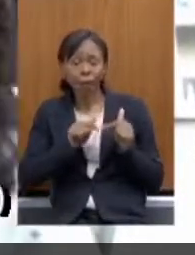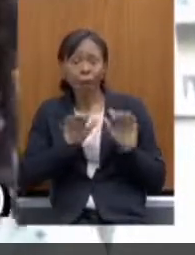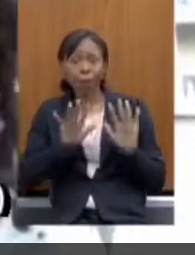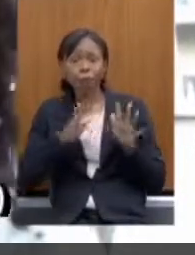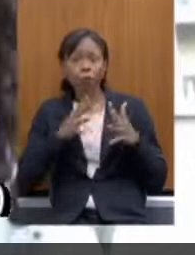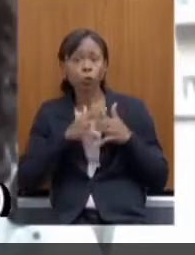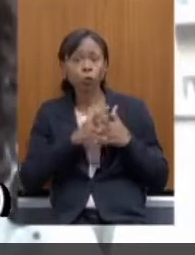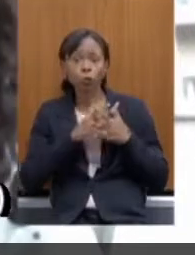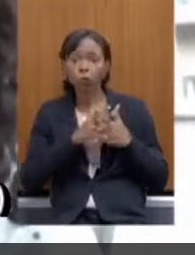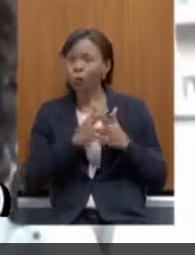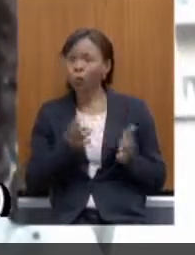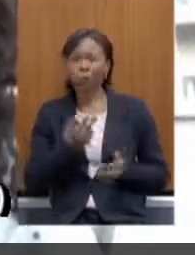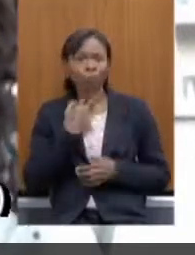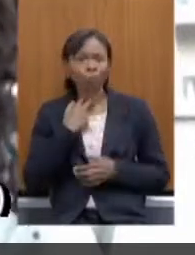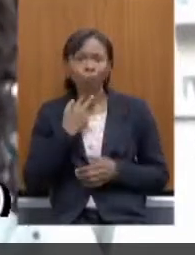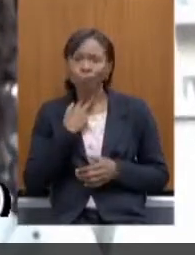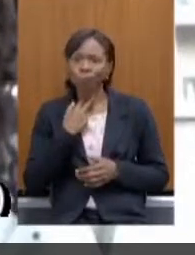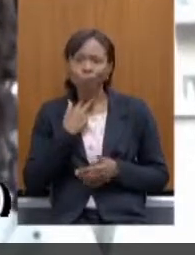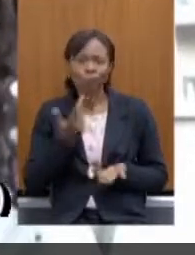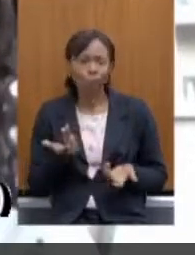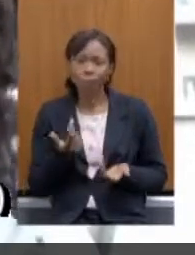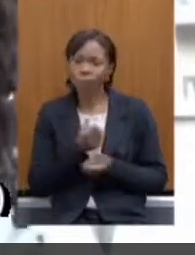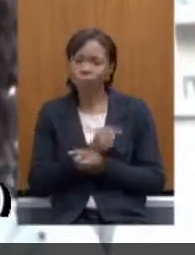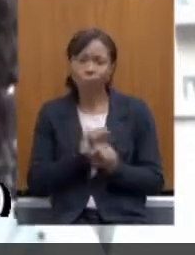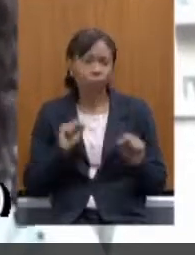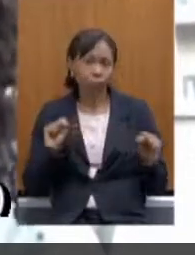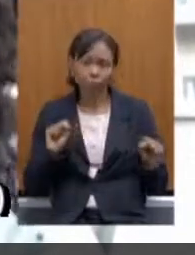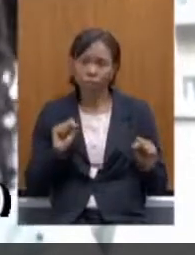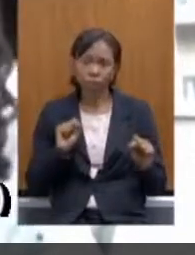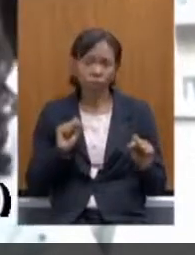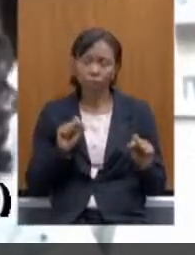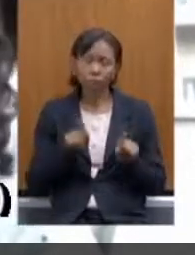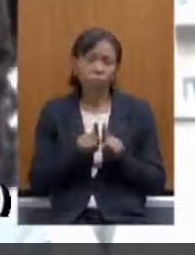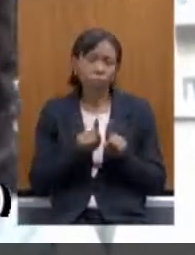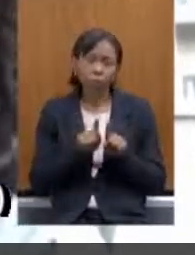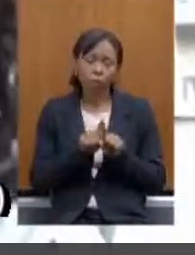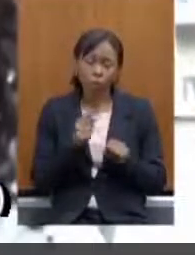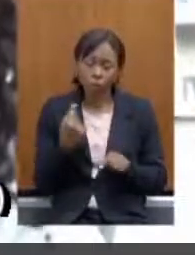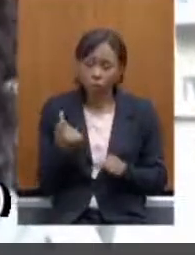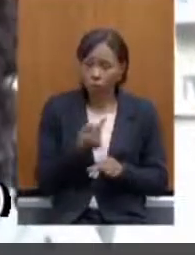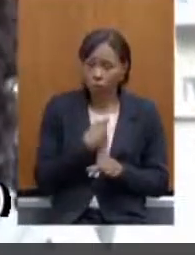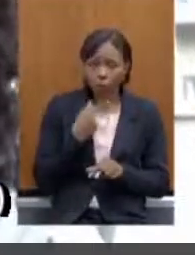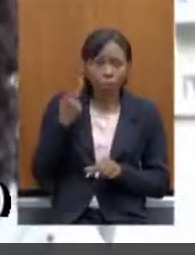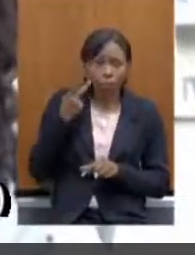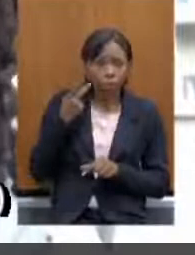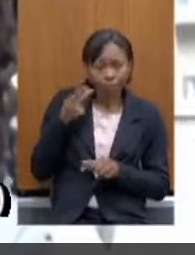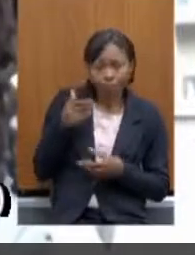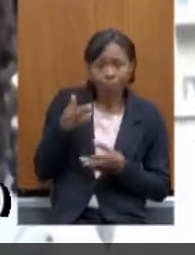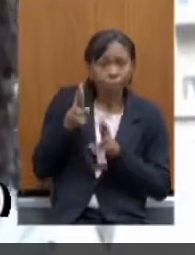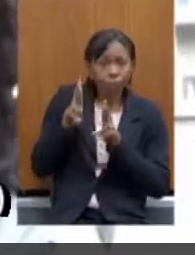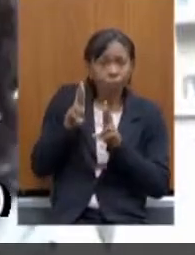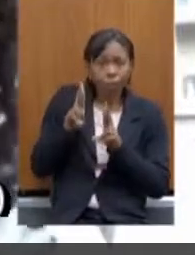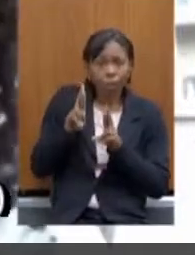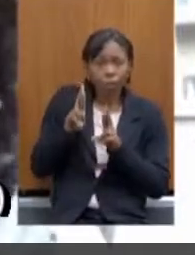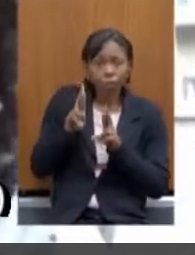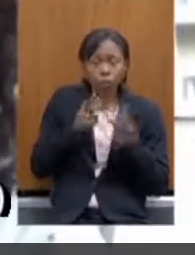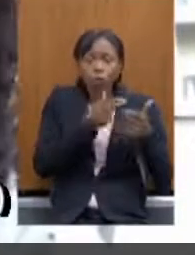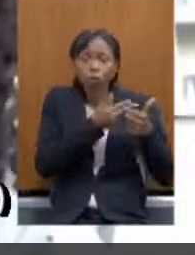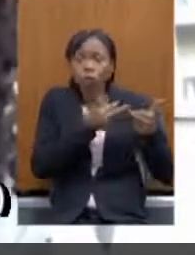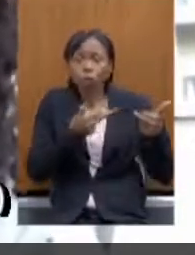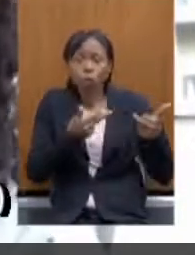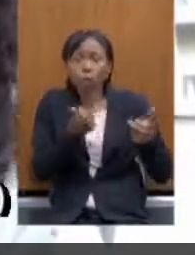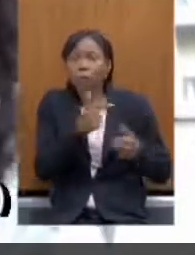também não não cabe avó legislação o bloco que tá assim segurança